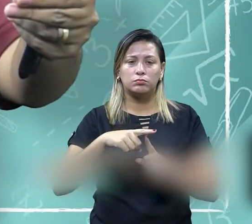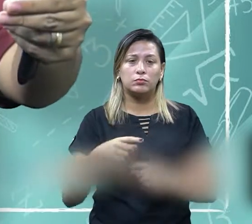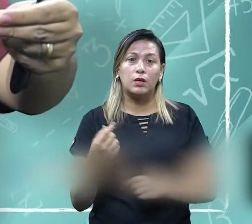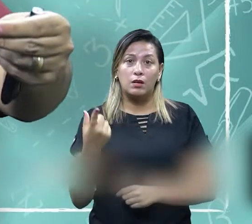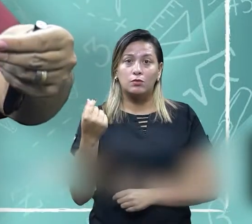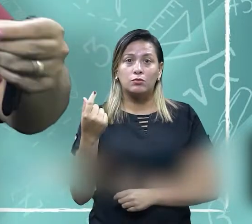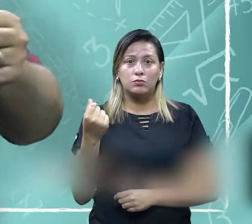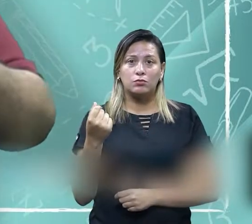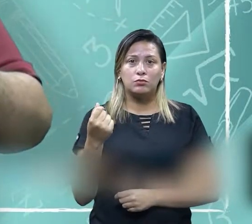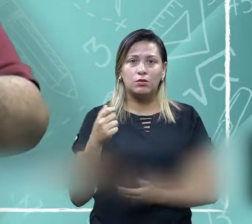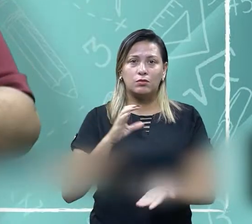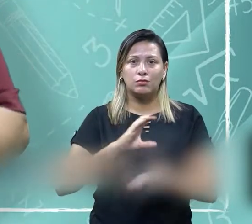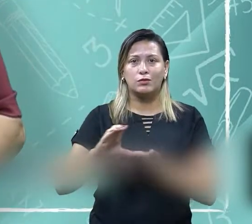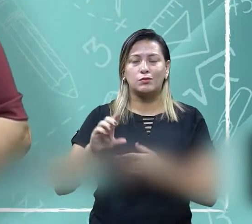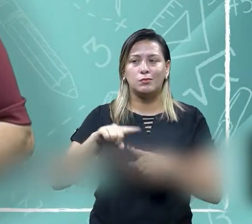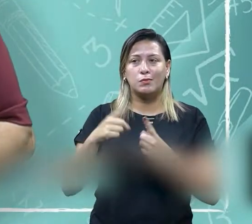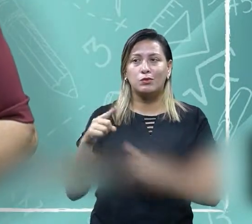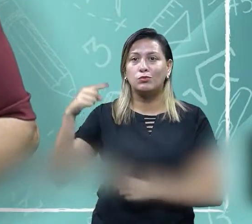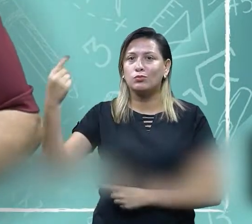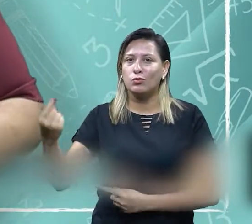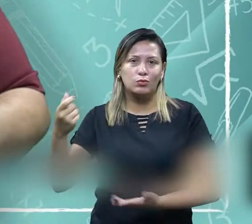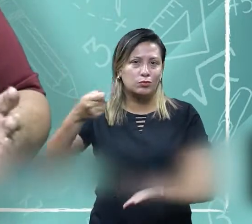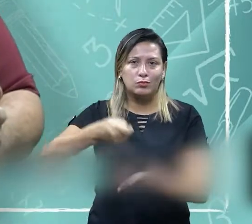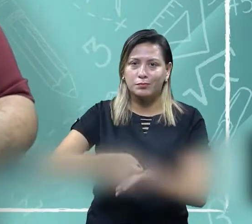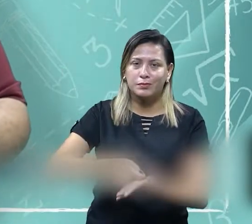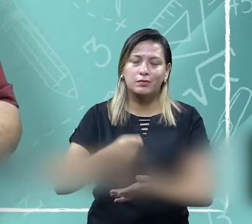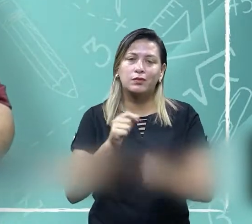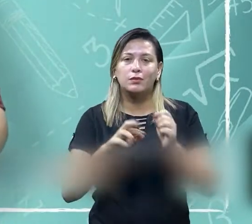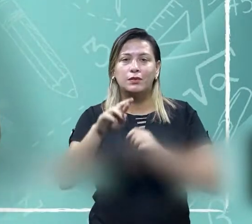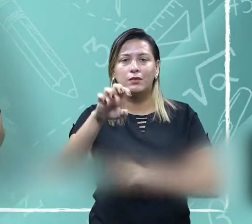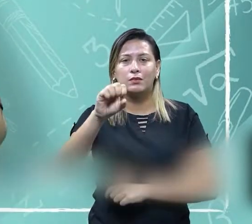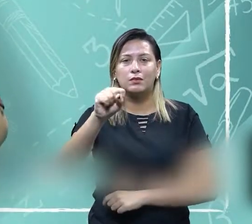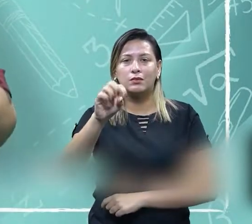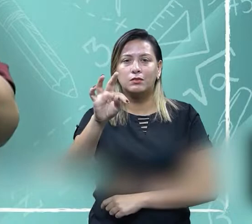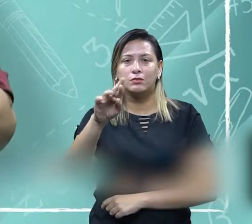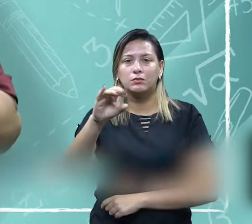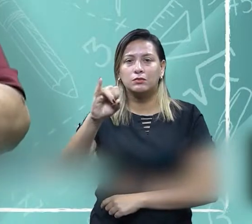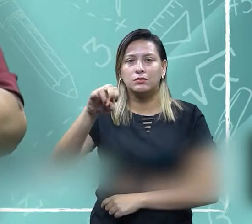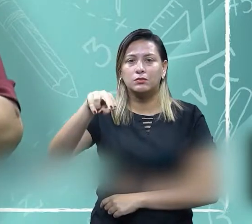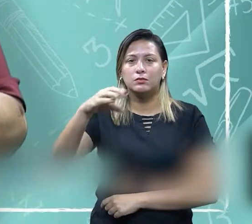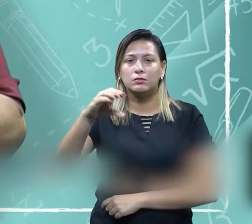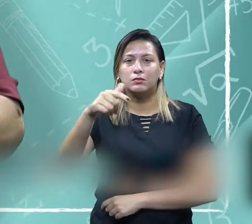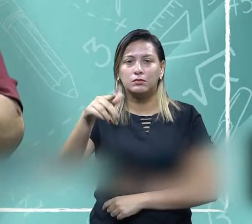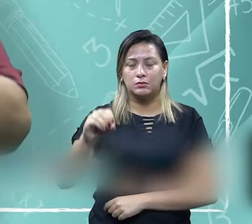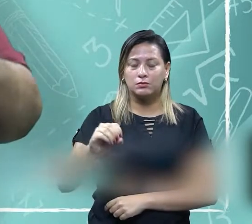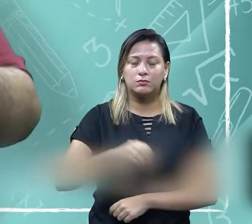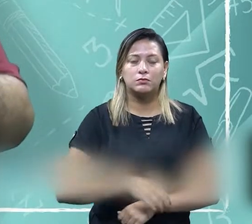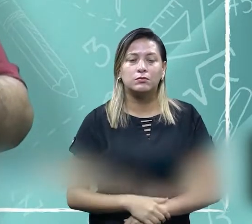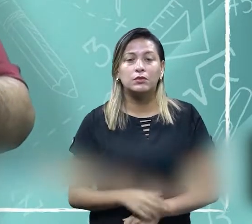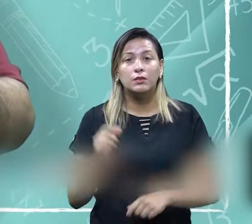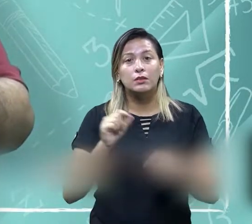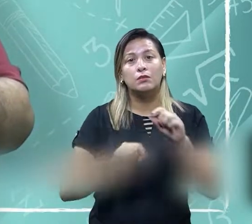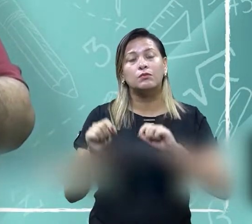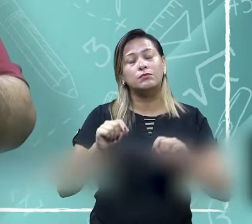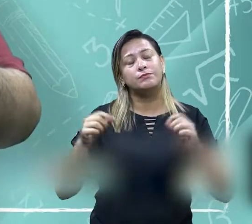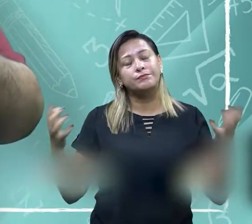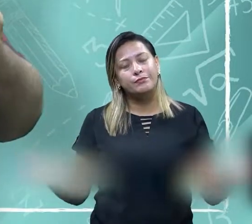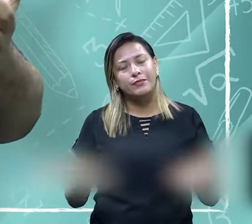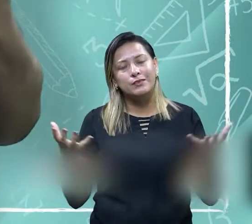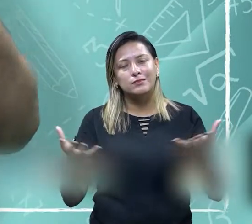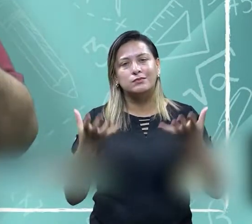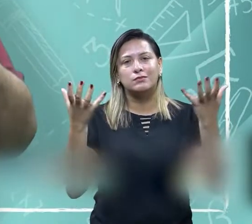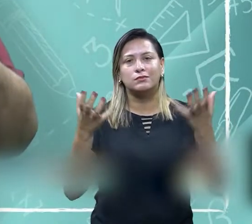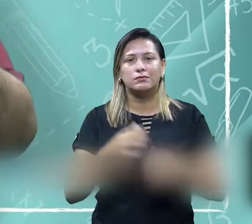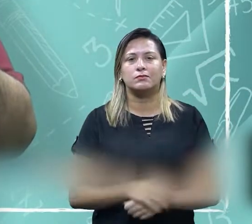tanto, mas no outro não quero pagar, tá certo? Que nós chamamos de restituição. A ideia do Daybreak é exatamente incentivar essa relação